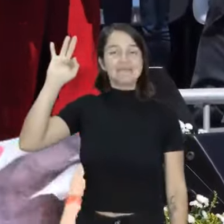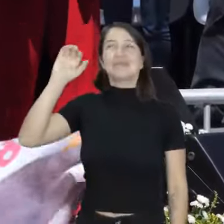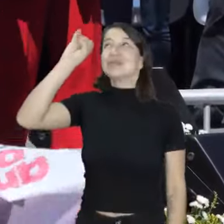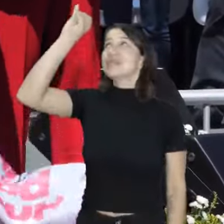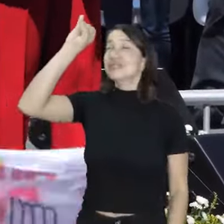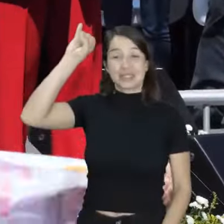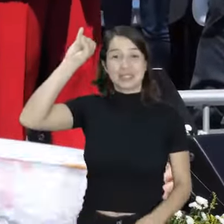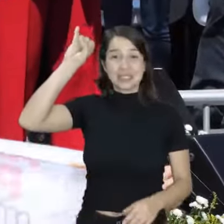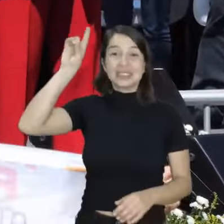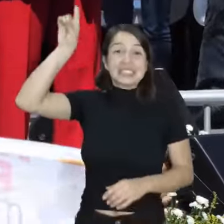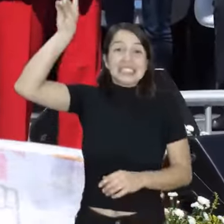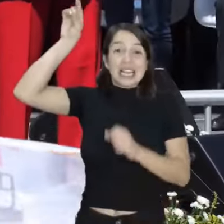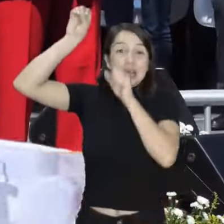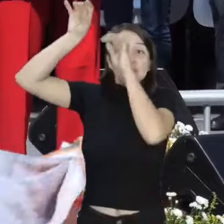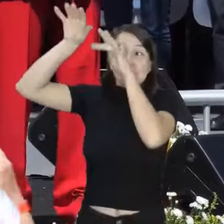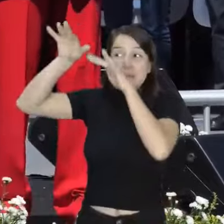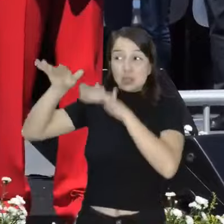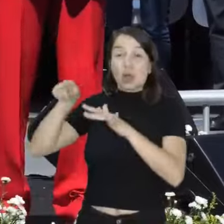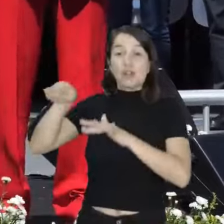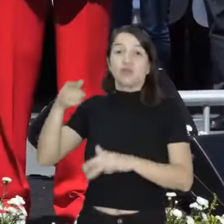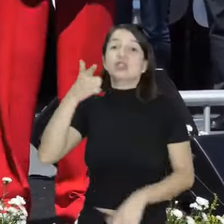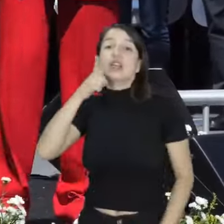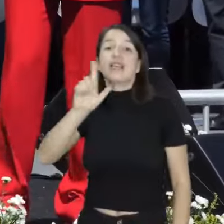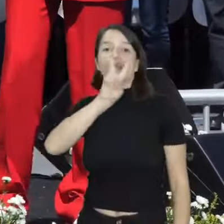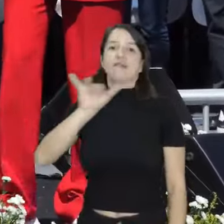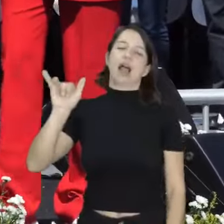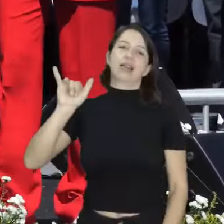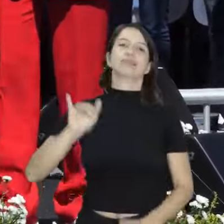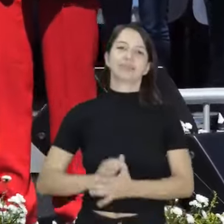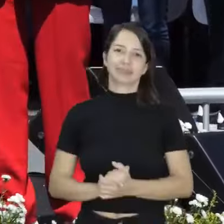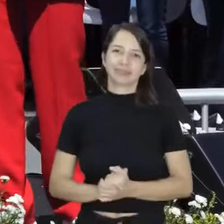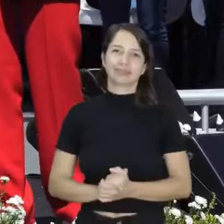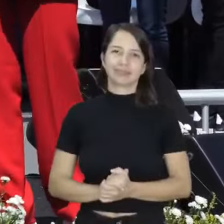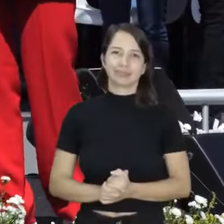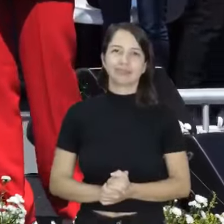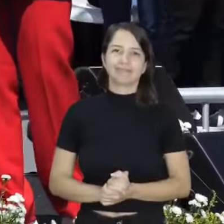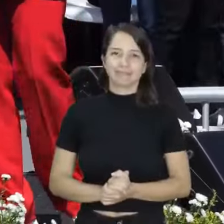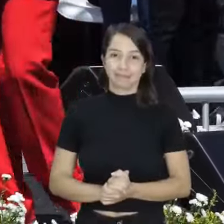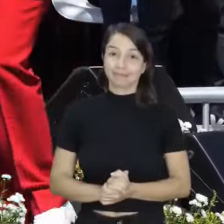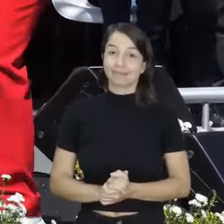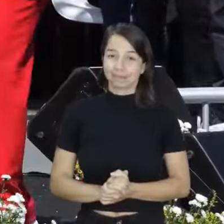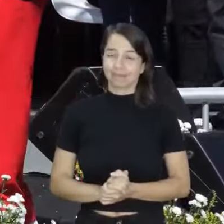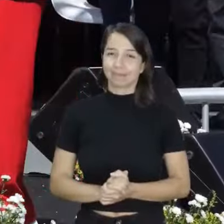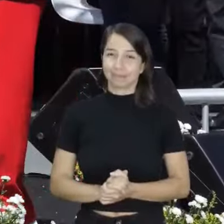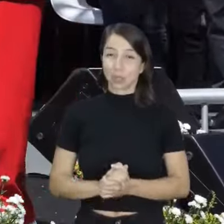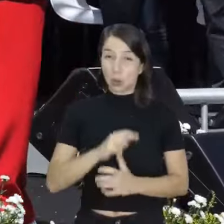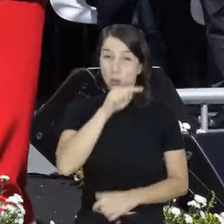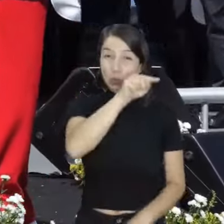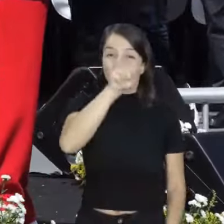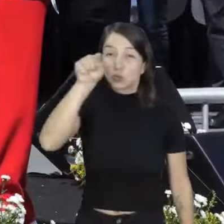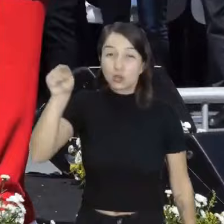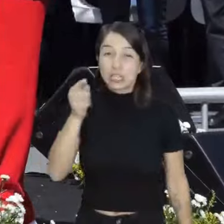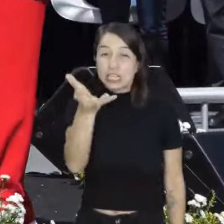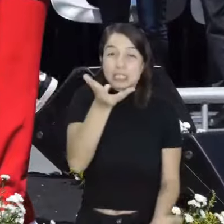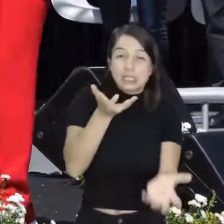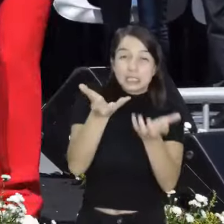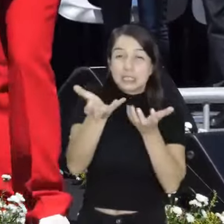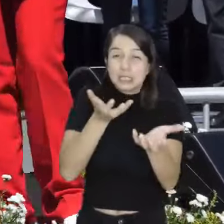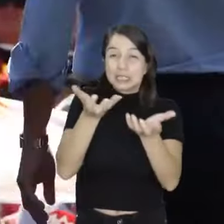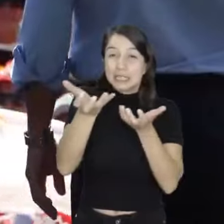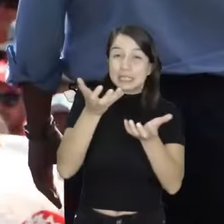dignidade, como você criou. Gente, é o seguinte. Se vocês quiserem, esse baixinho vai na minha posse.